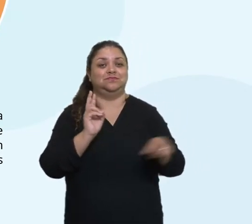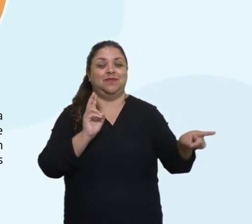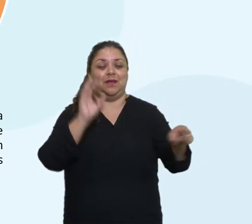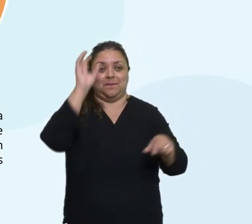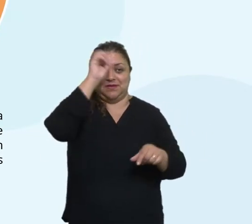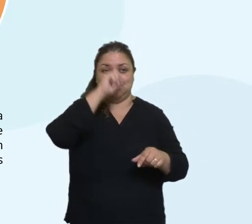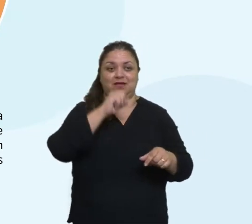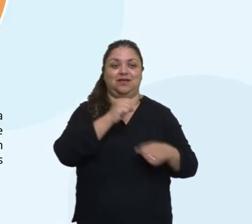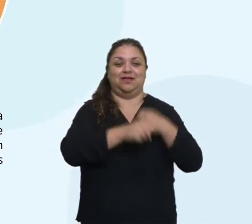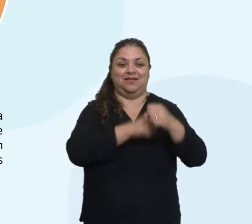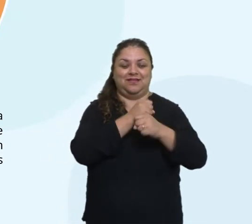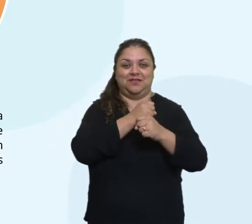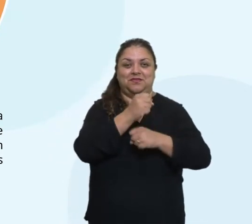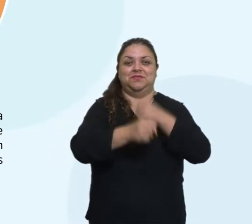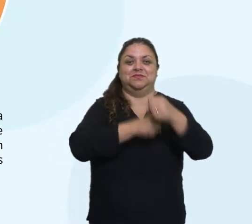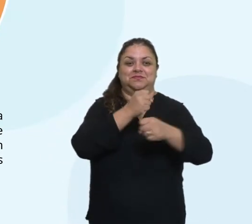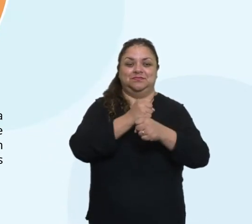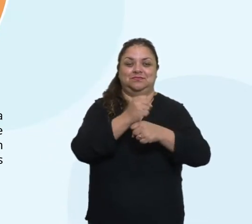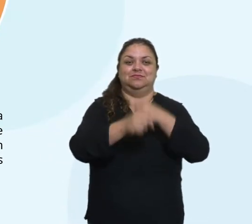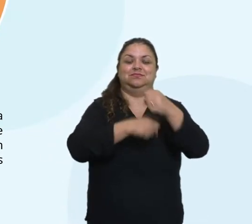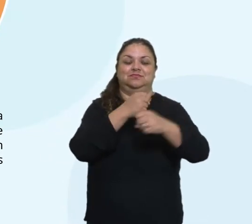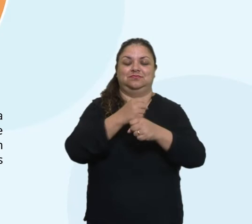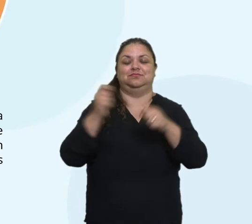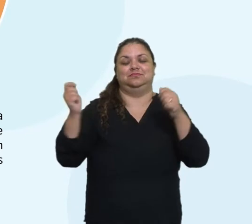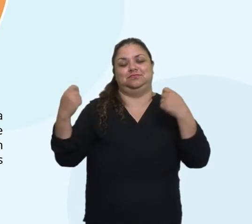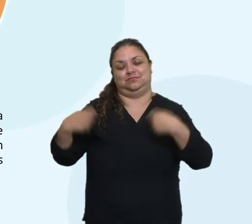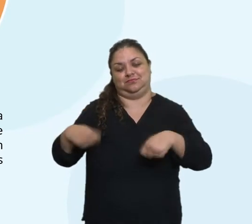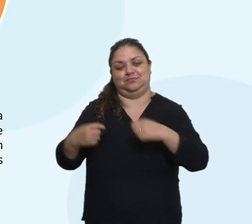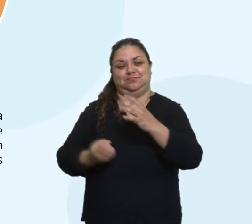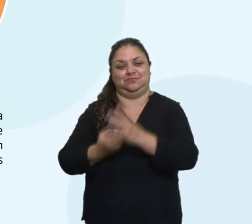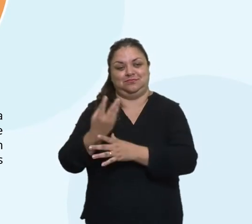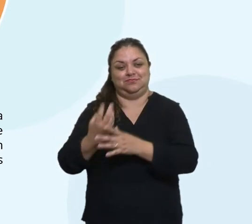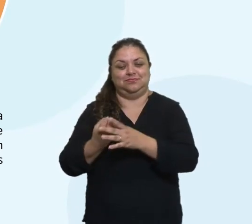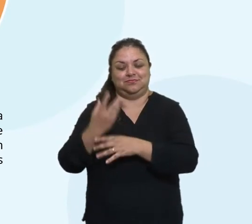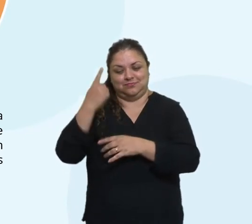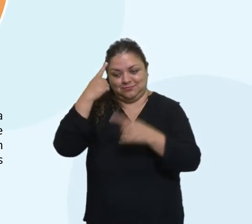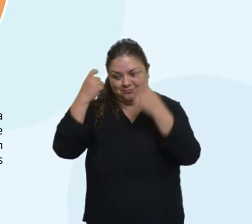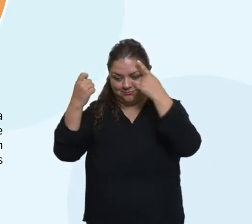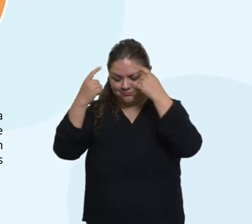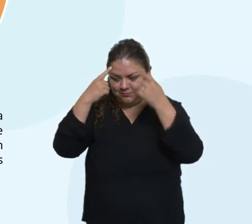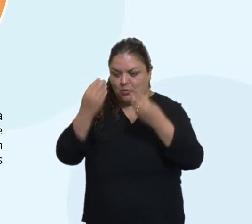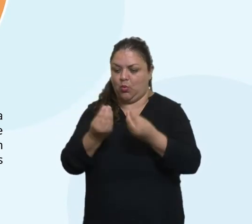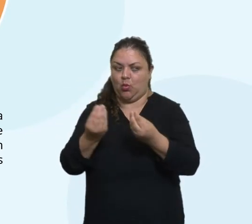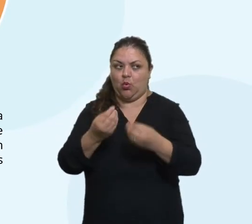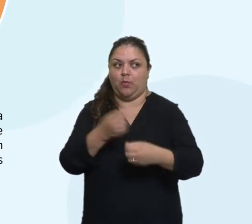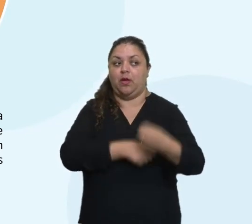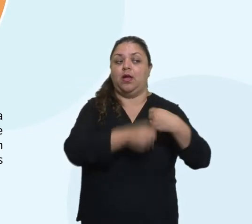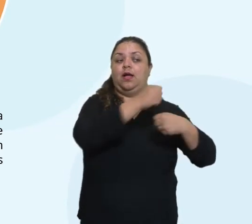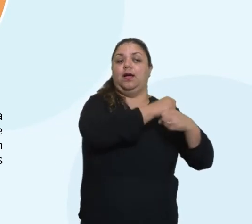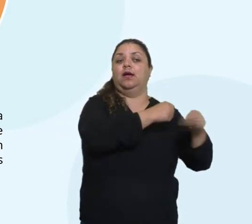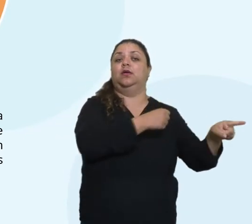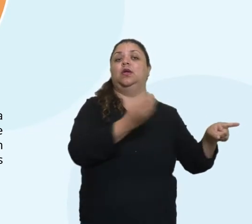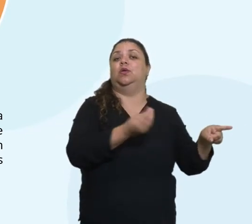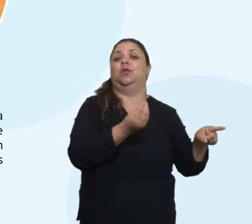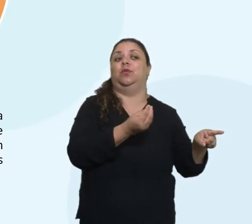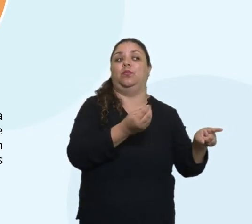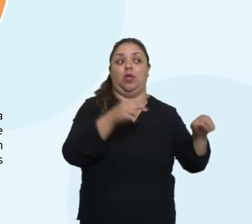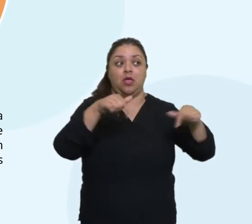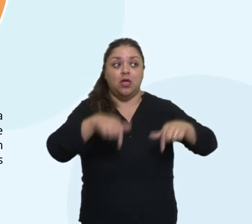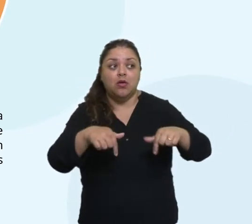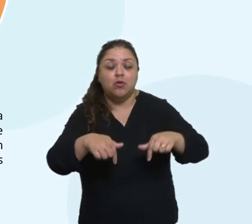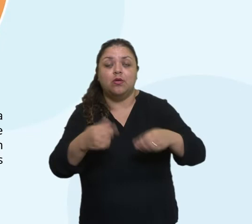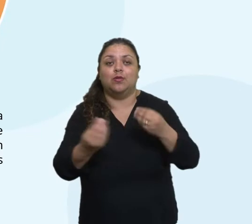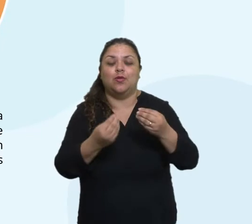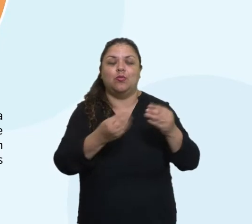ser cifradas o melhor ser criadas sobre expectativas anteriores ao se preparar os alunos para